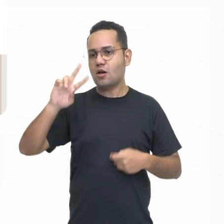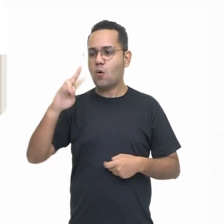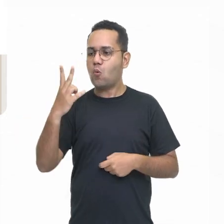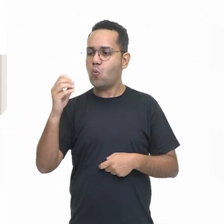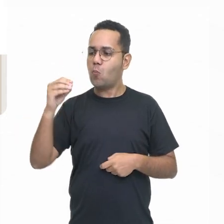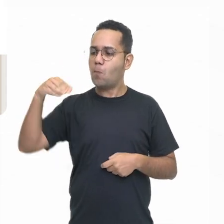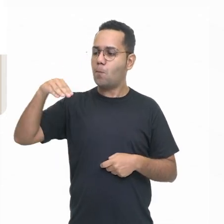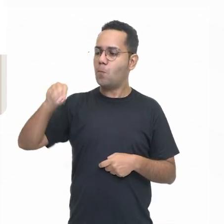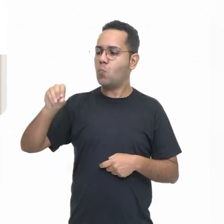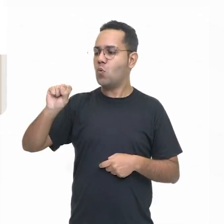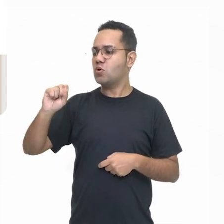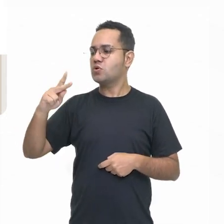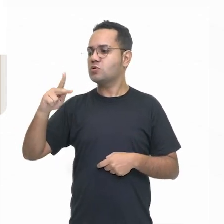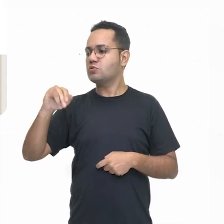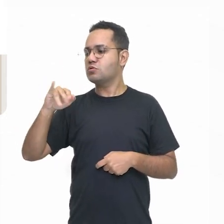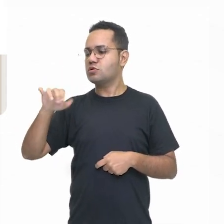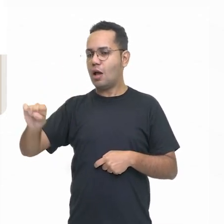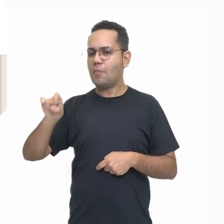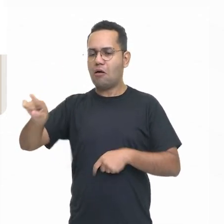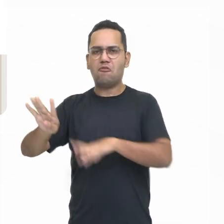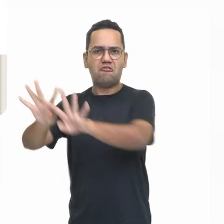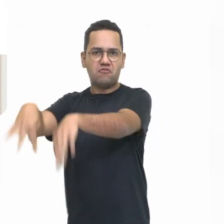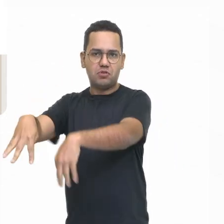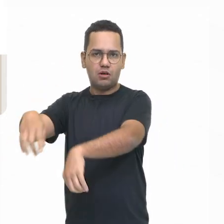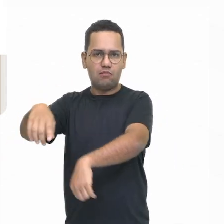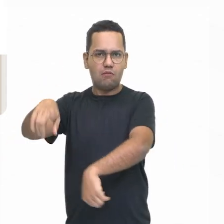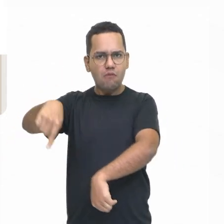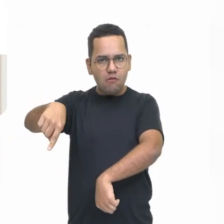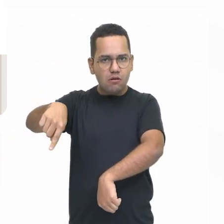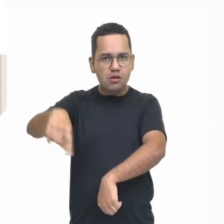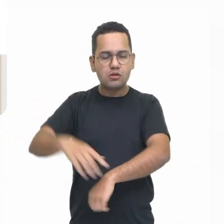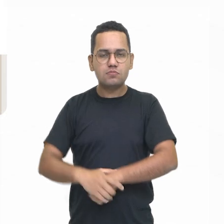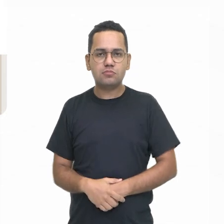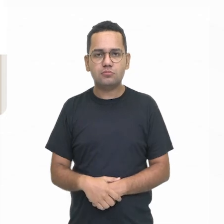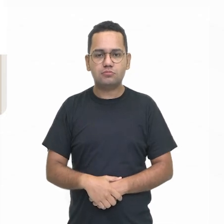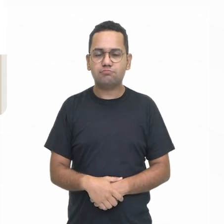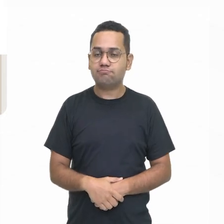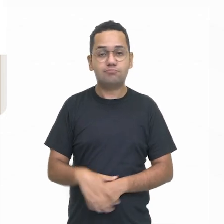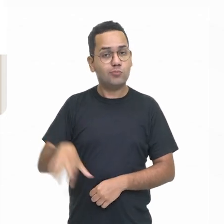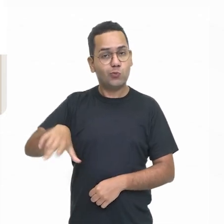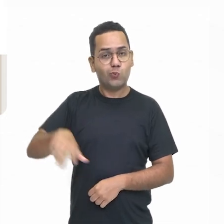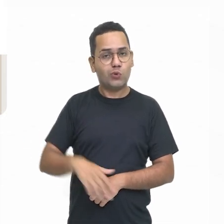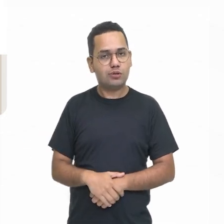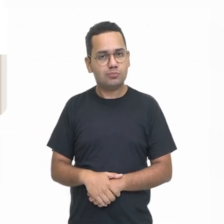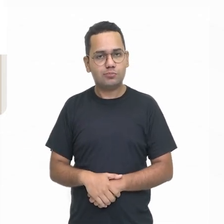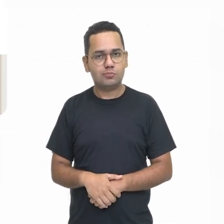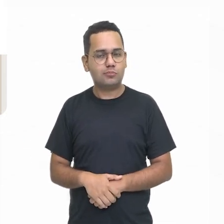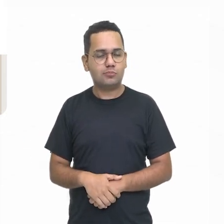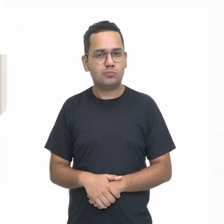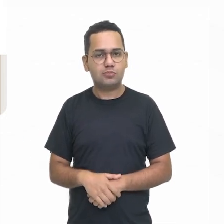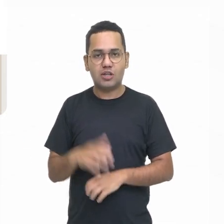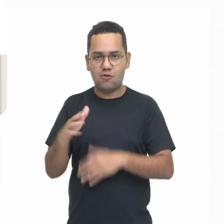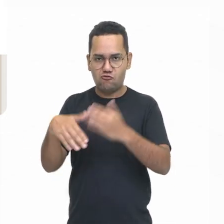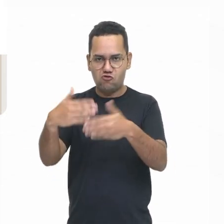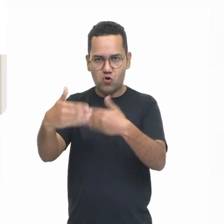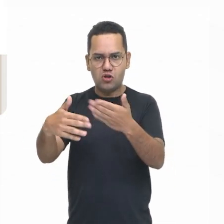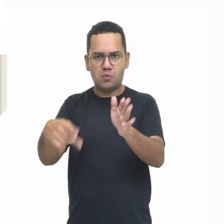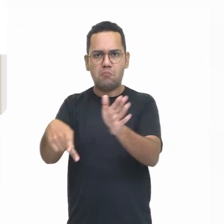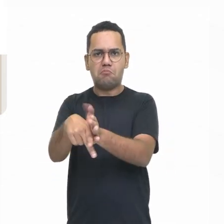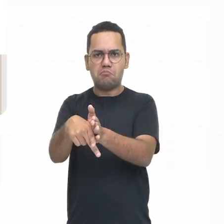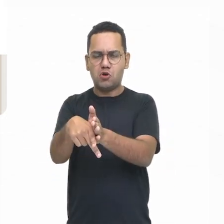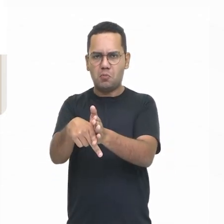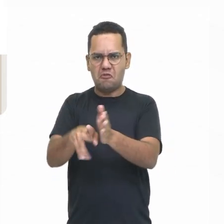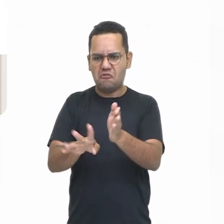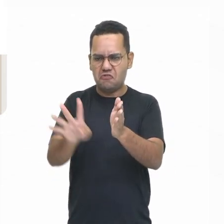como a versão final. Até porque dentro da evolução, nós não estamos na versão final. A evolução